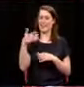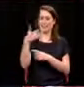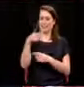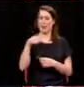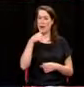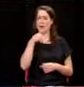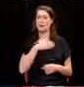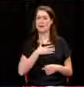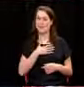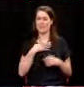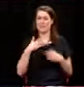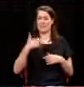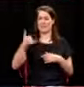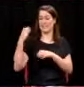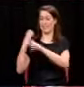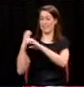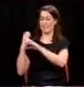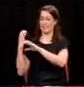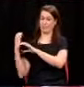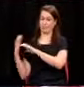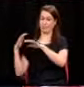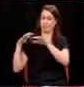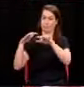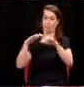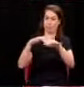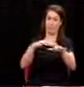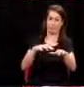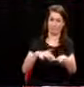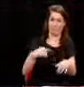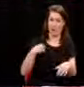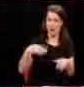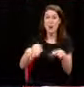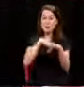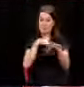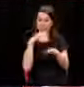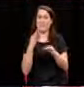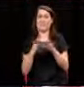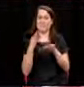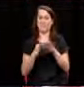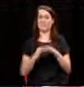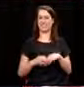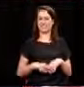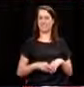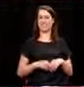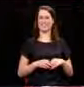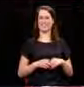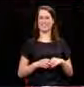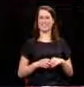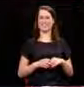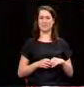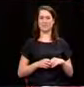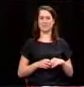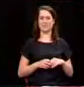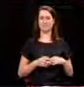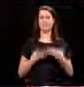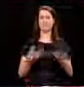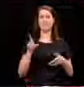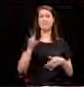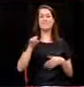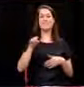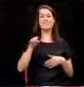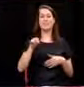caminhonetes para o nosso estádio. Fantástico. De maneira que eu vou também entrar na festa, se Deus quiser. Por conseguinte, era para dar mais esse esclarecimento e,